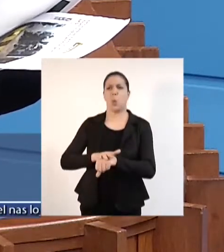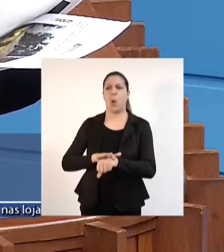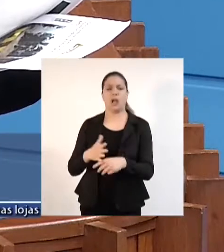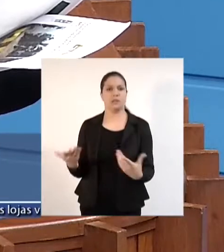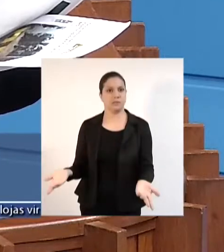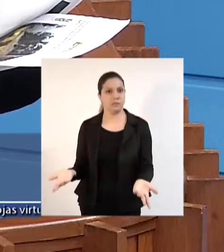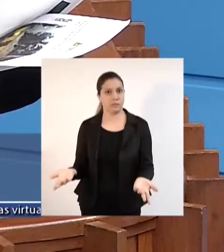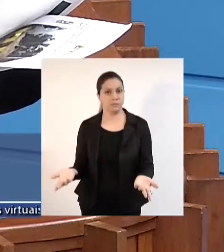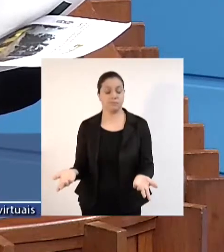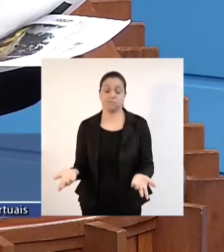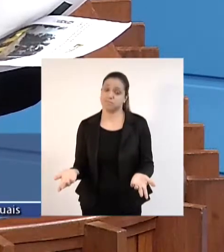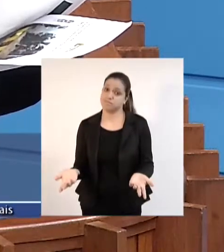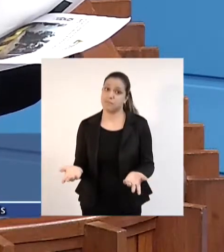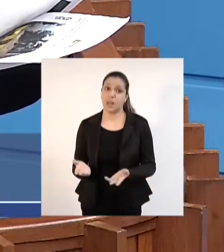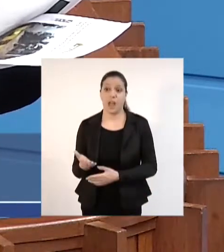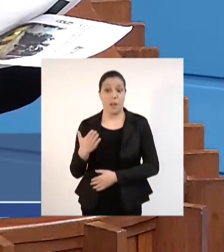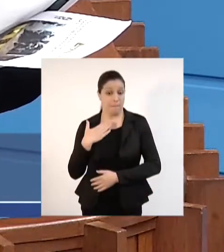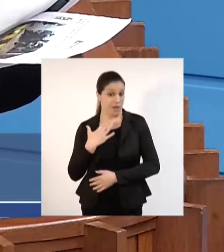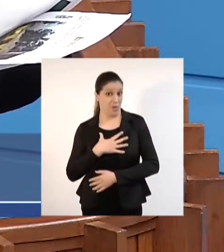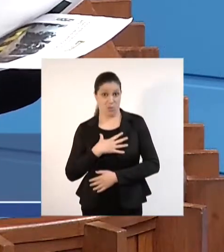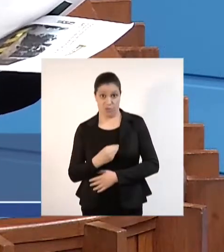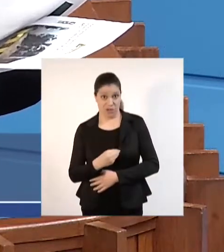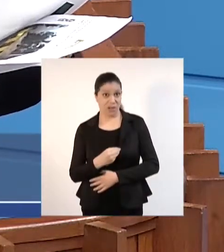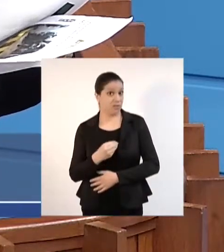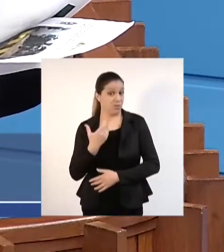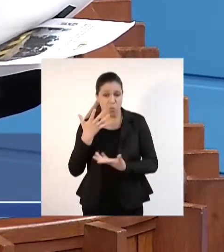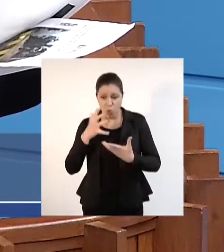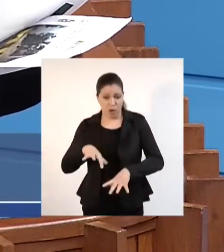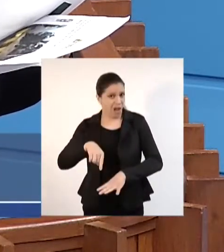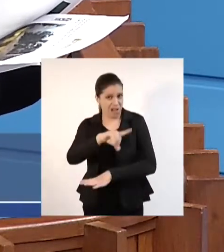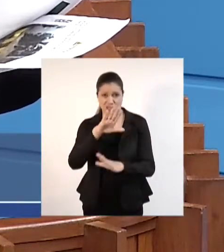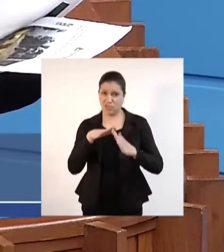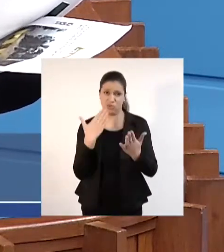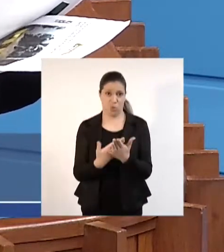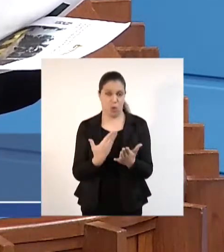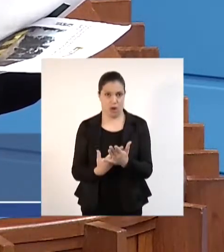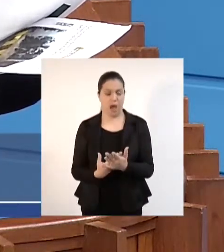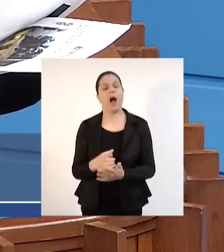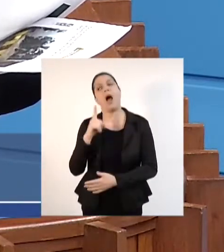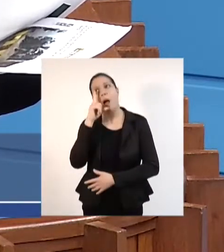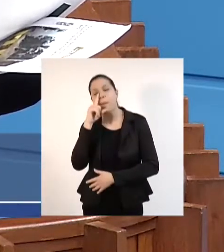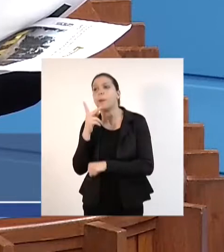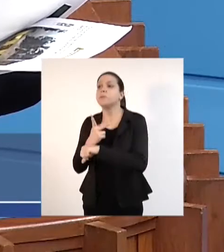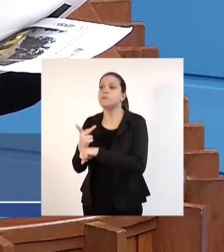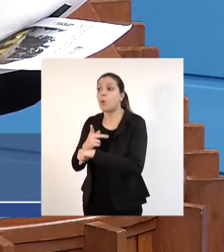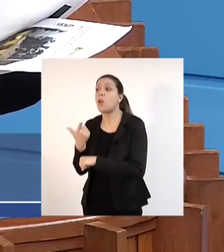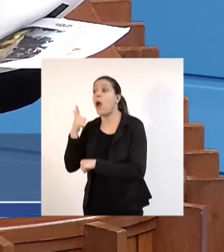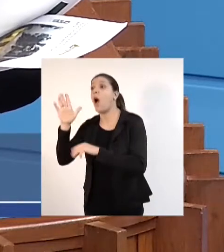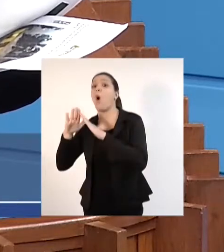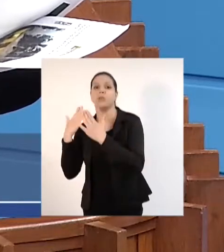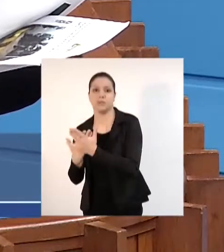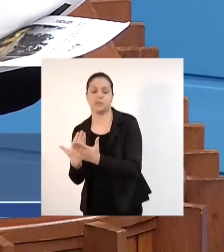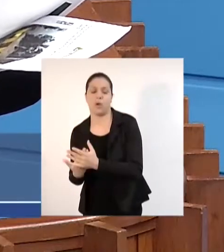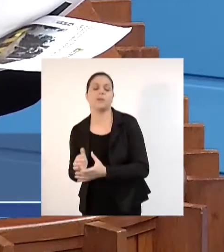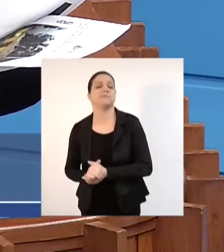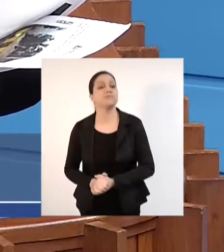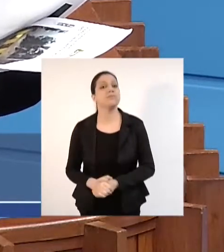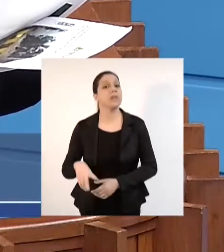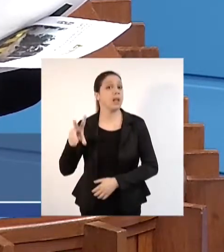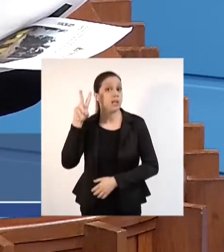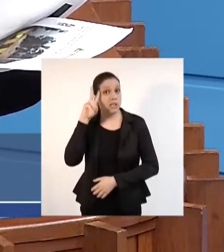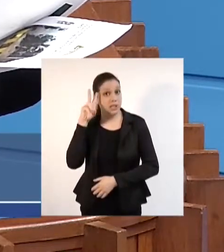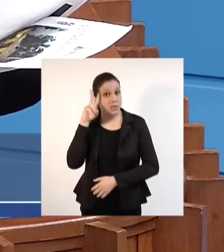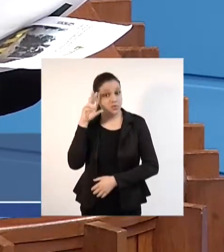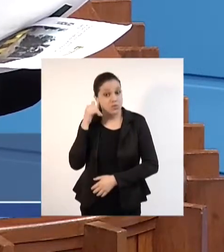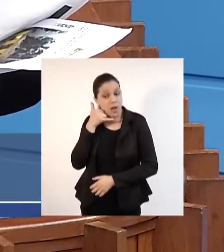Meu filho não queria ir mais para a escola. Eu já tinha procurado outra. Na segunda-feira, a diretora da autoescola me ligou. Patrícia,